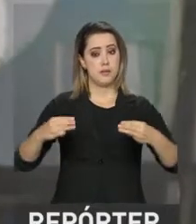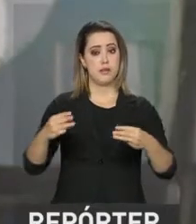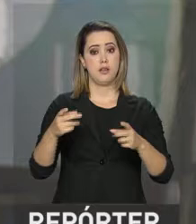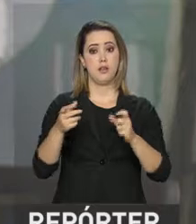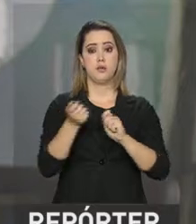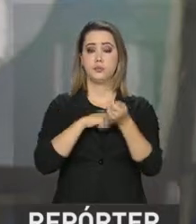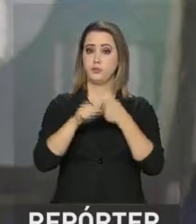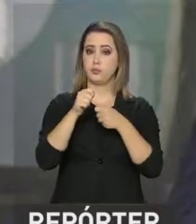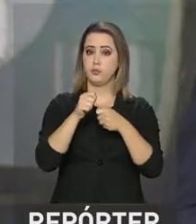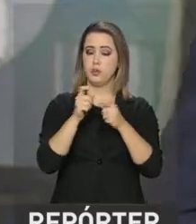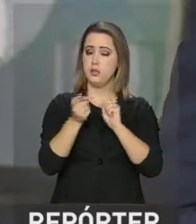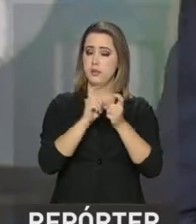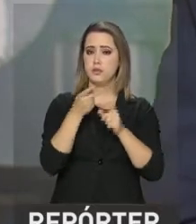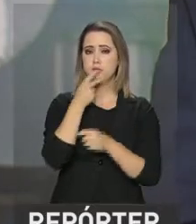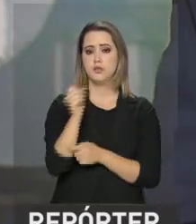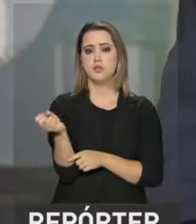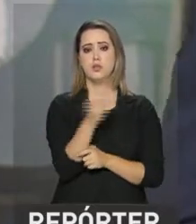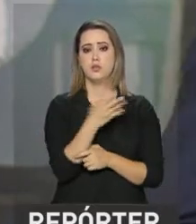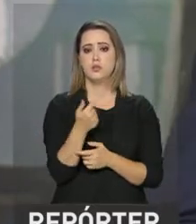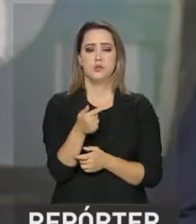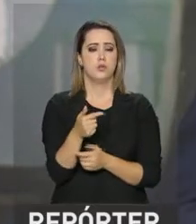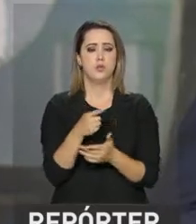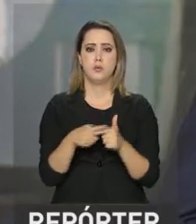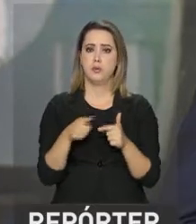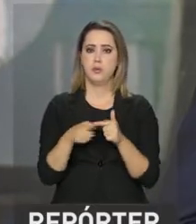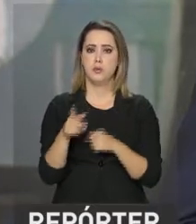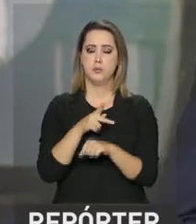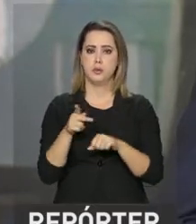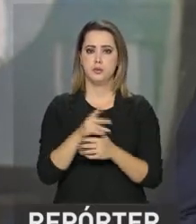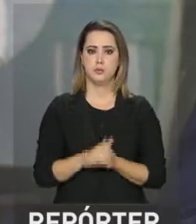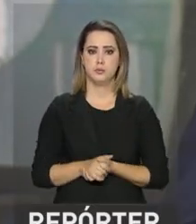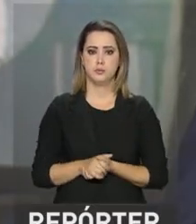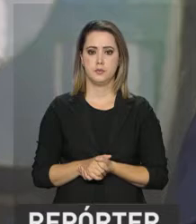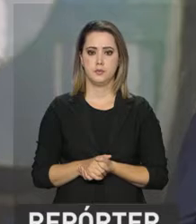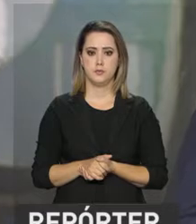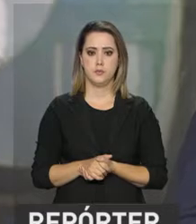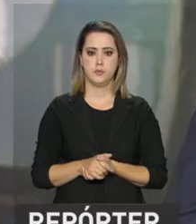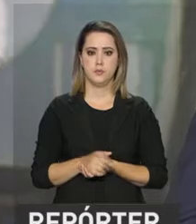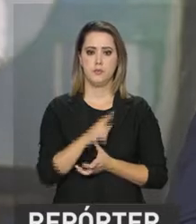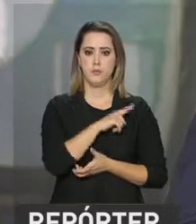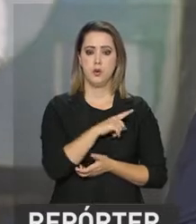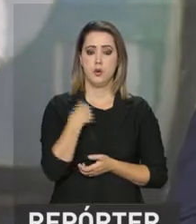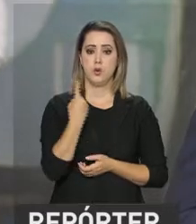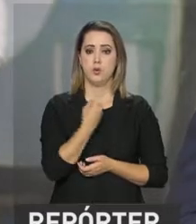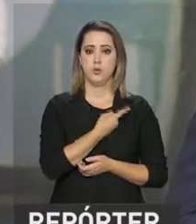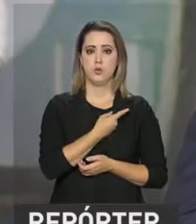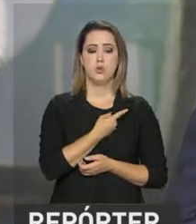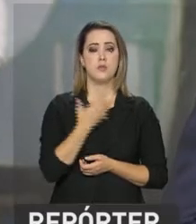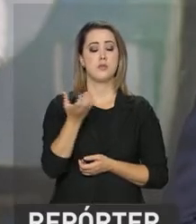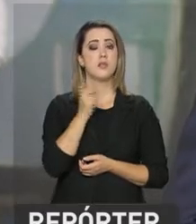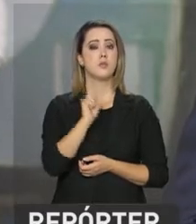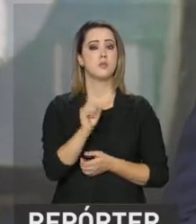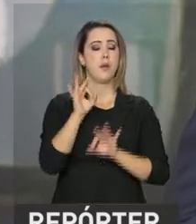não vai criar problemas para o país e requer do governo porque todos nós brasileiros queremos é que o